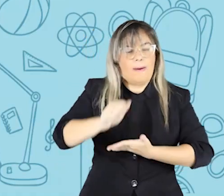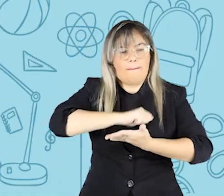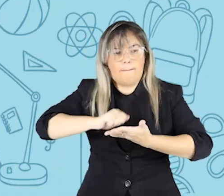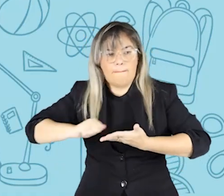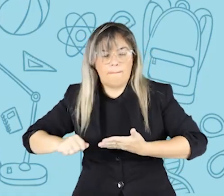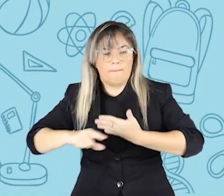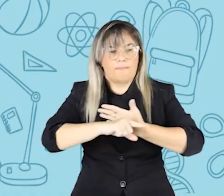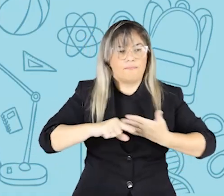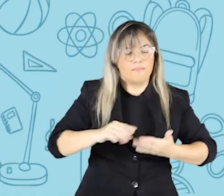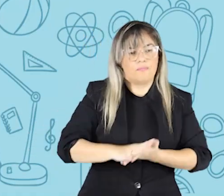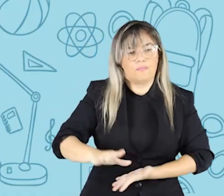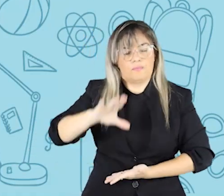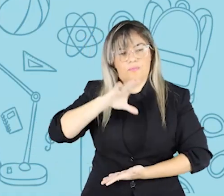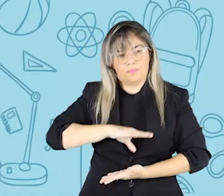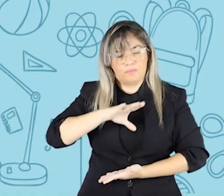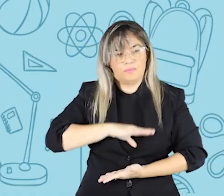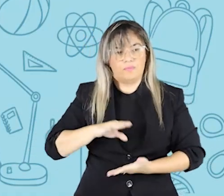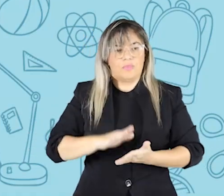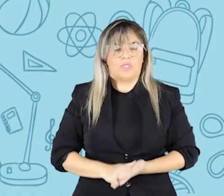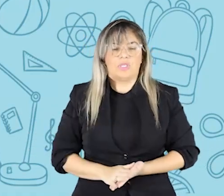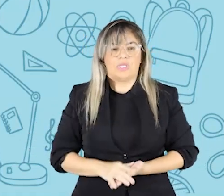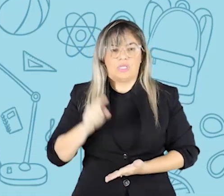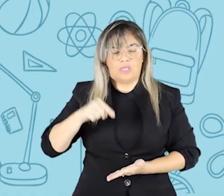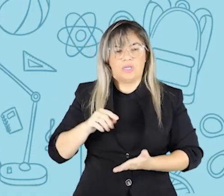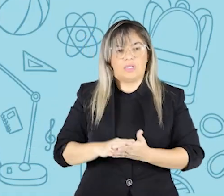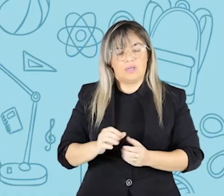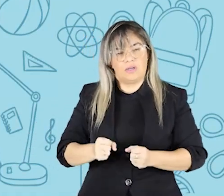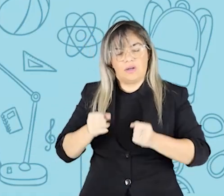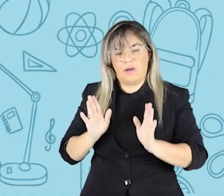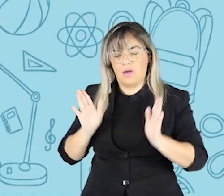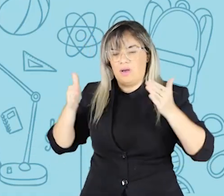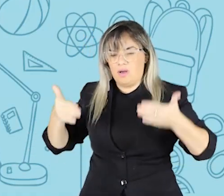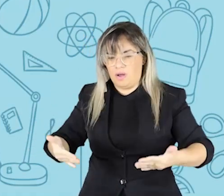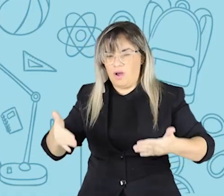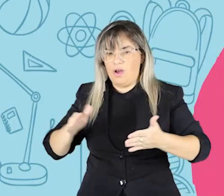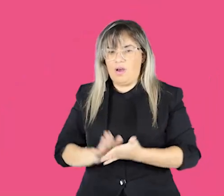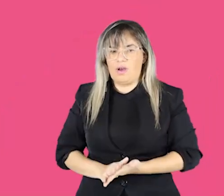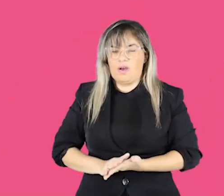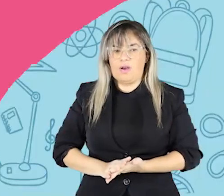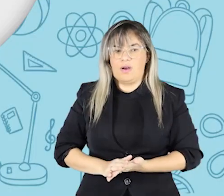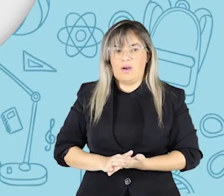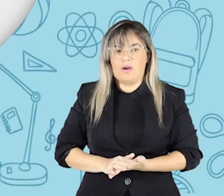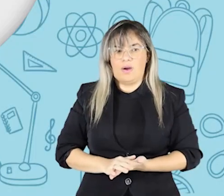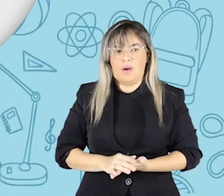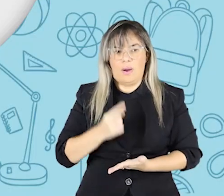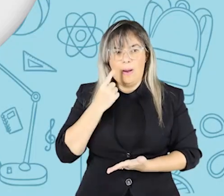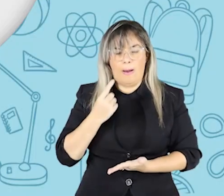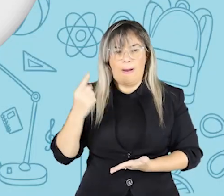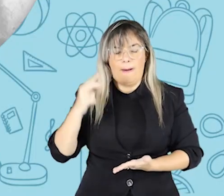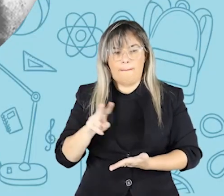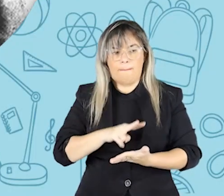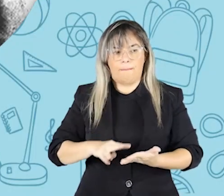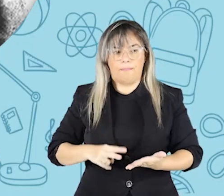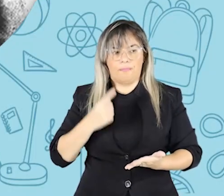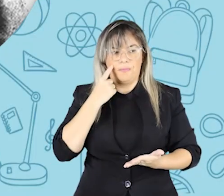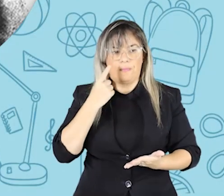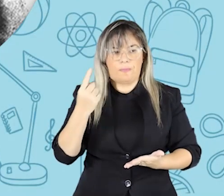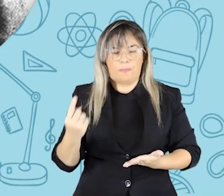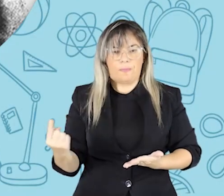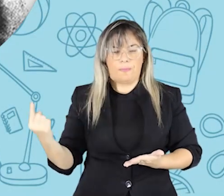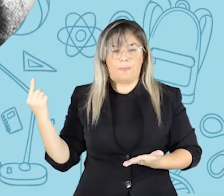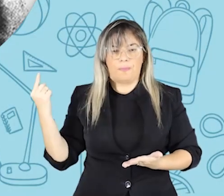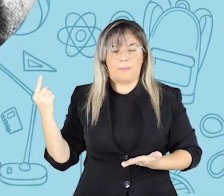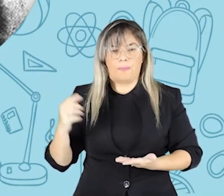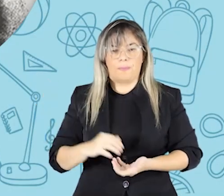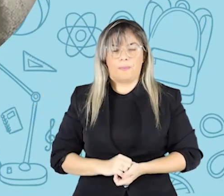escritores de língua portuguesa que merecem a nossa atenção e a nossa leitura. Fernando Pessoa, Maria Firmina